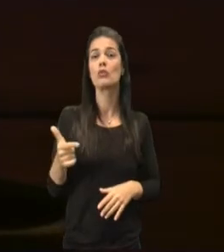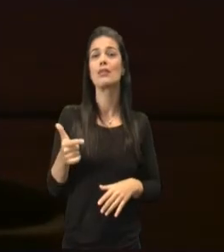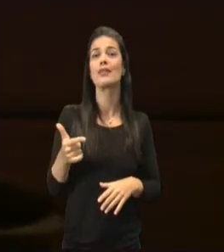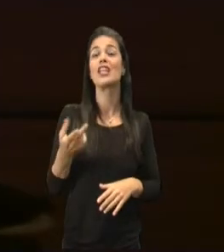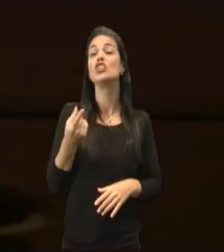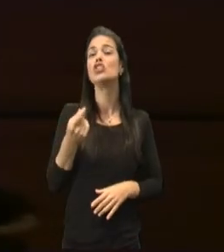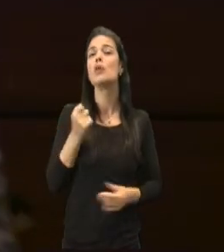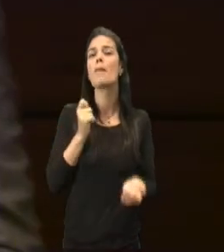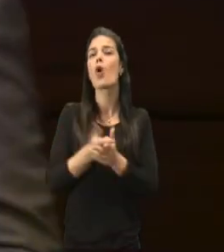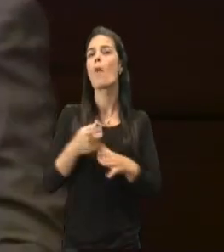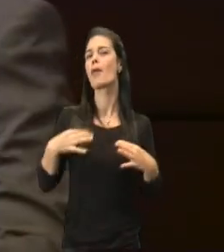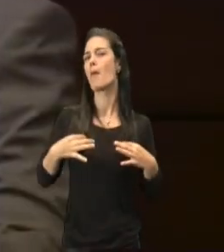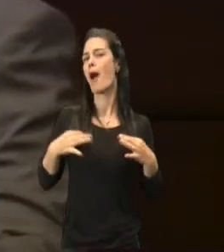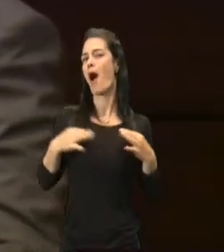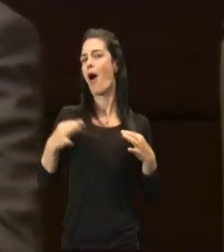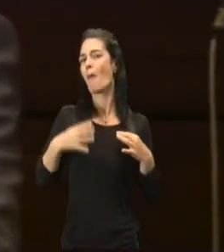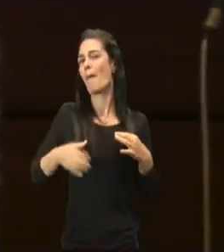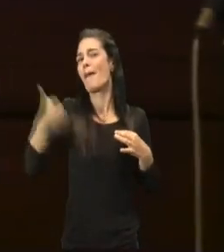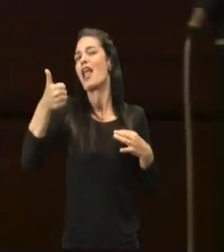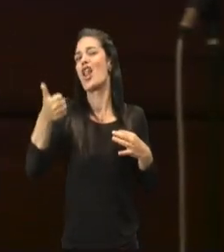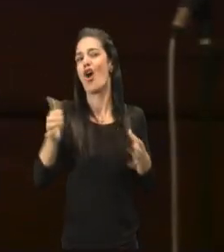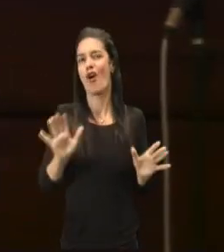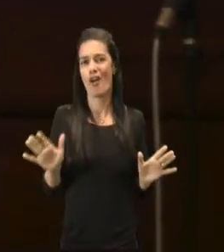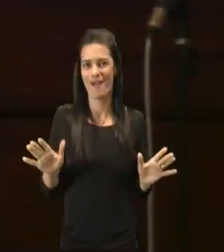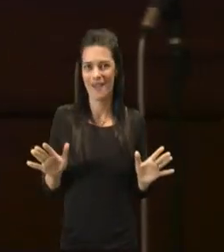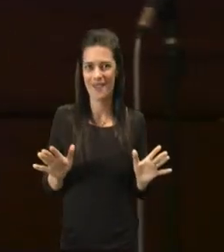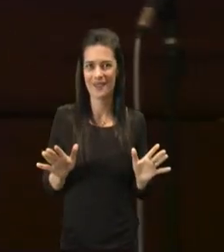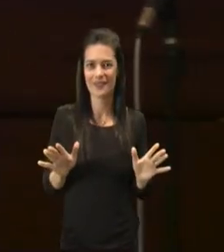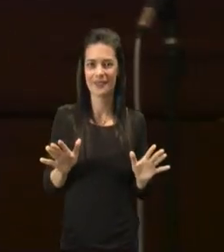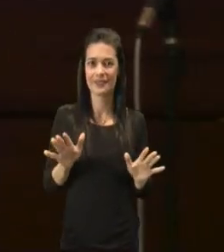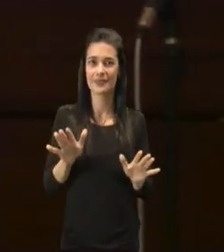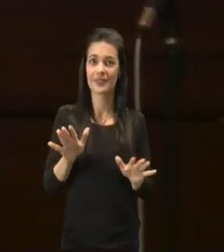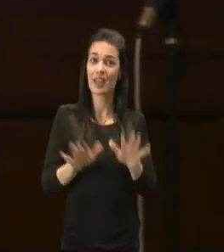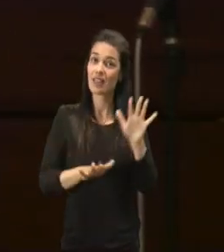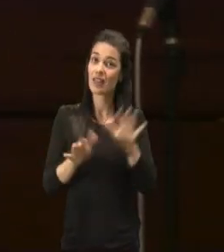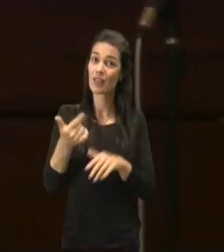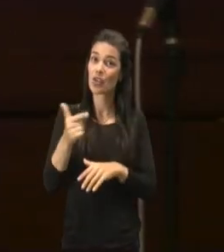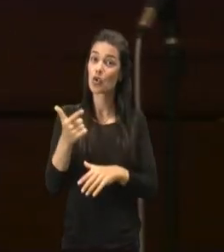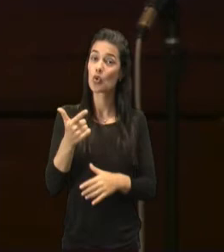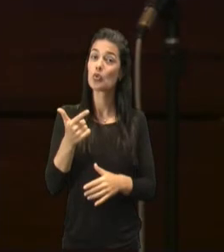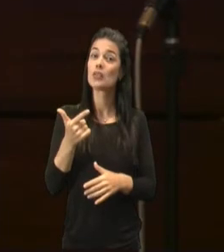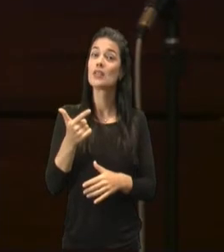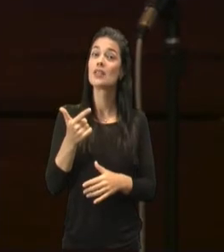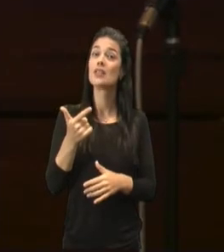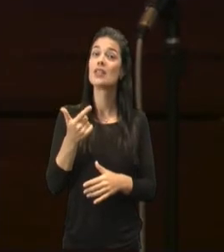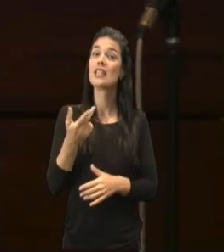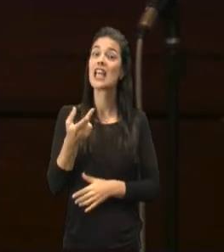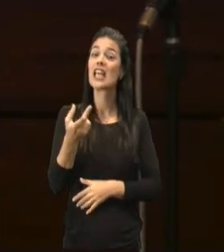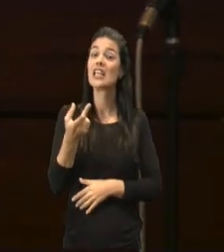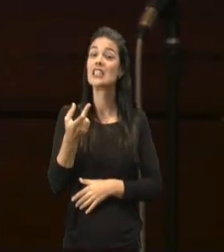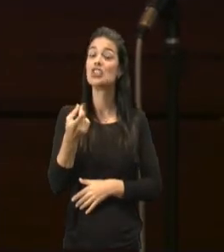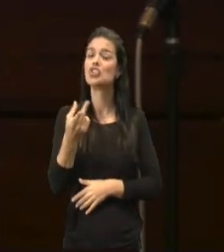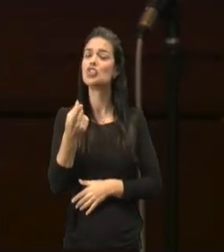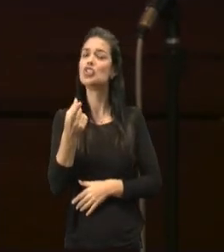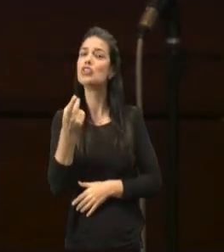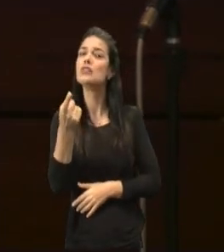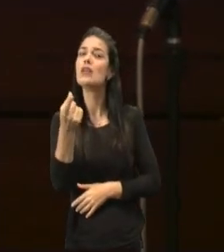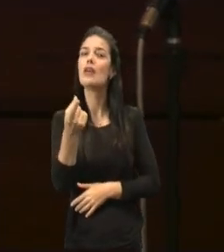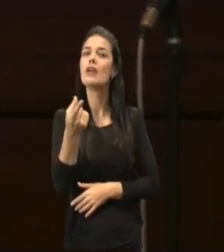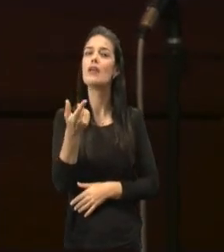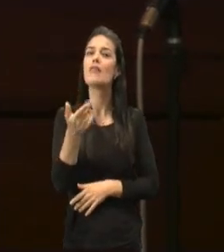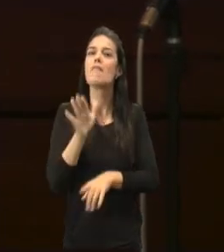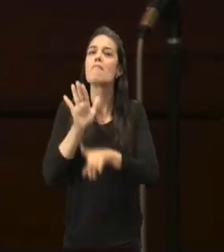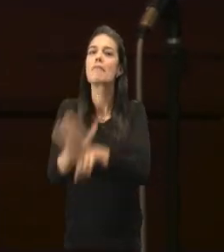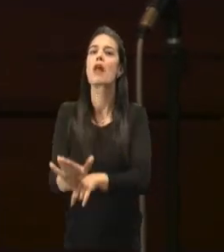seu filho. Talvez você não tenha a mínima condição de fazer dele um grande ou dela um grande homem,